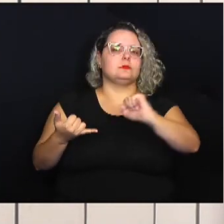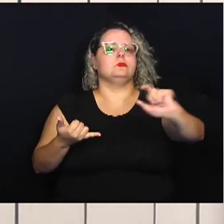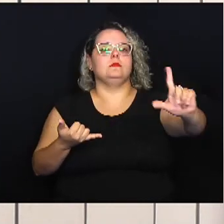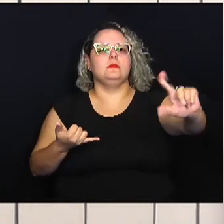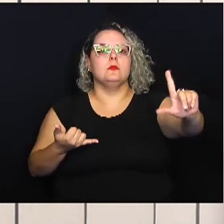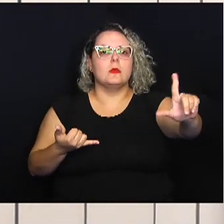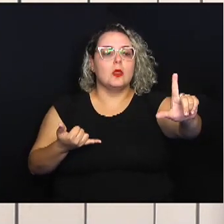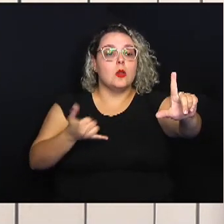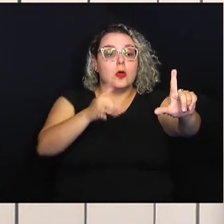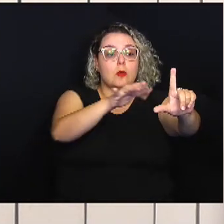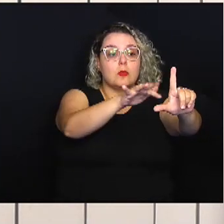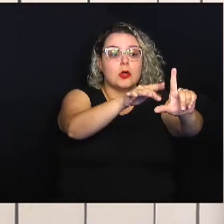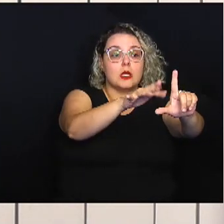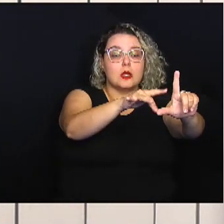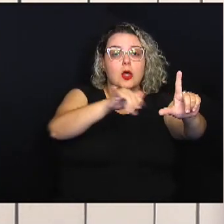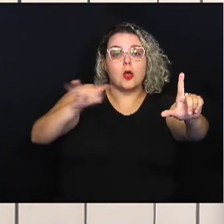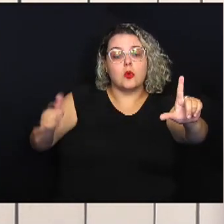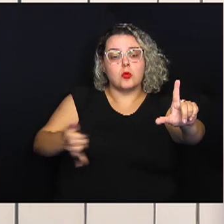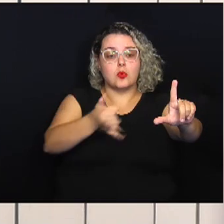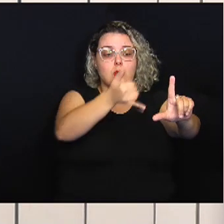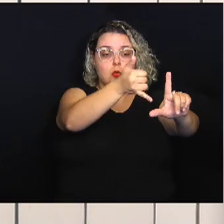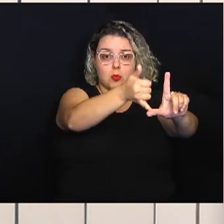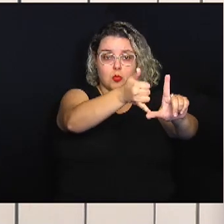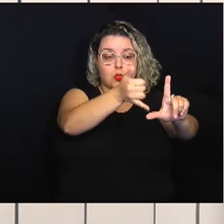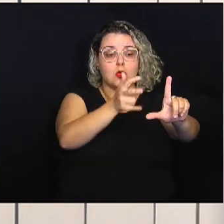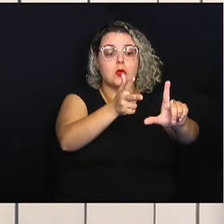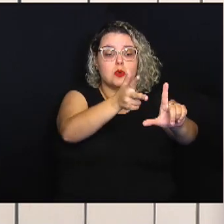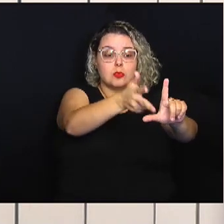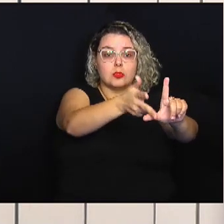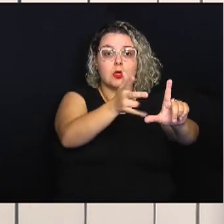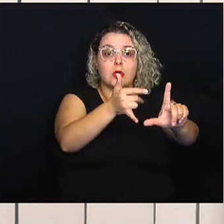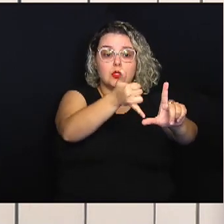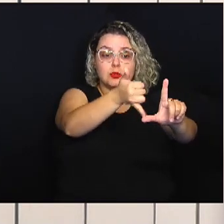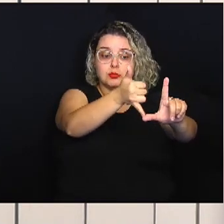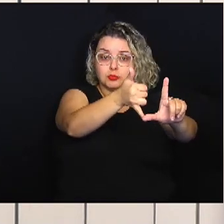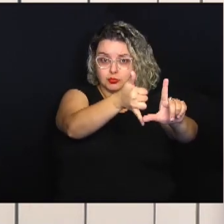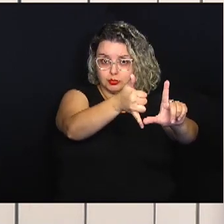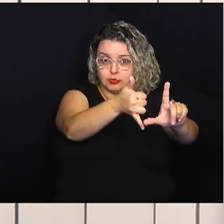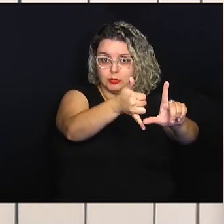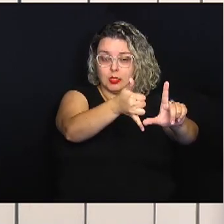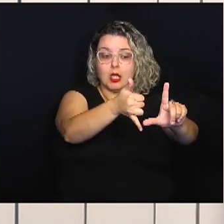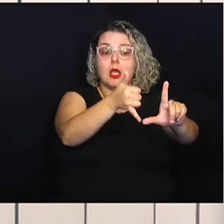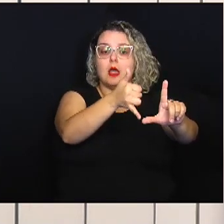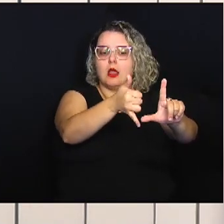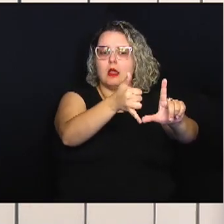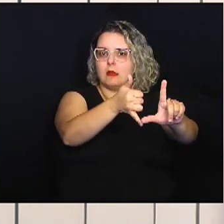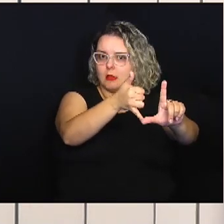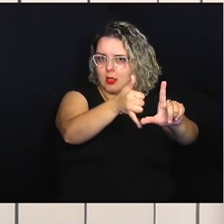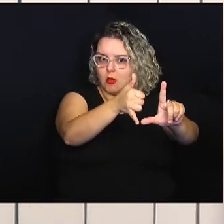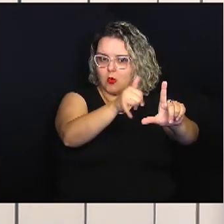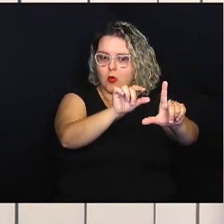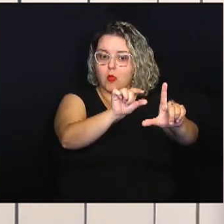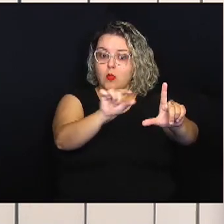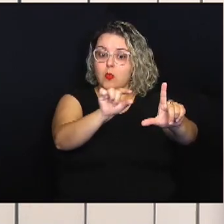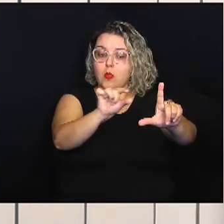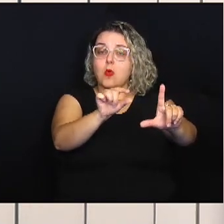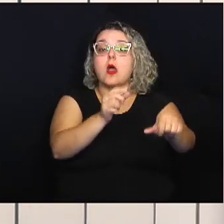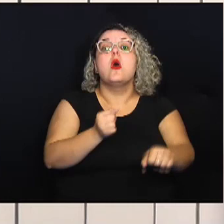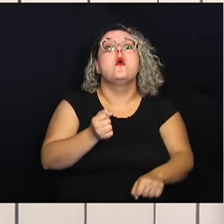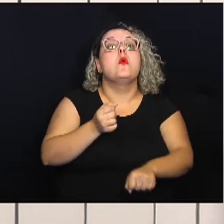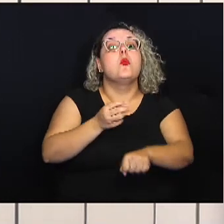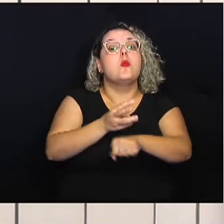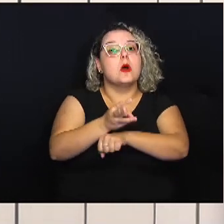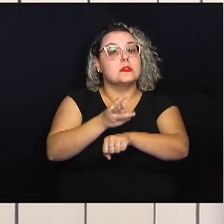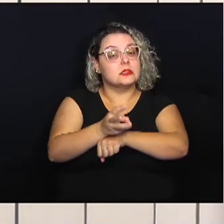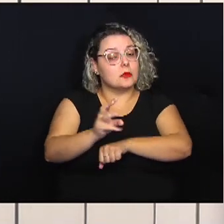apontar aqui, ó. Com a câmera do seu celular apontada para este QR Code, já aparece uma mensagem na tela do seu celular.